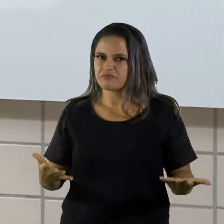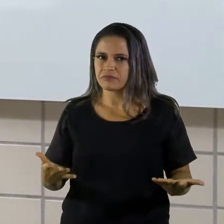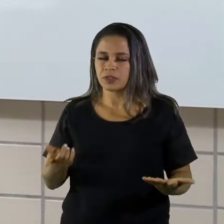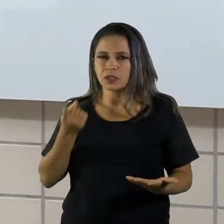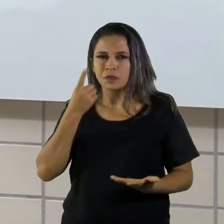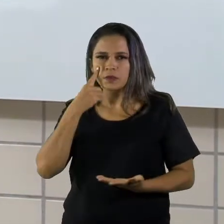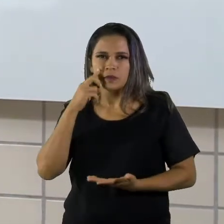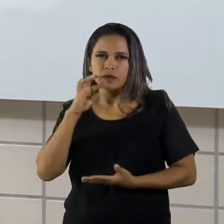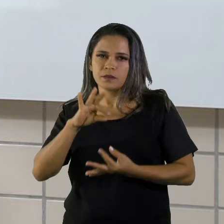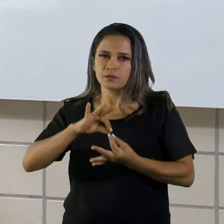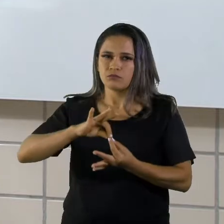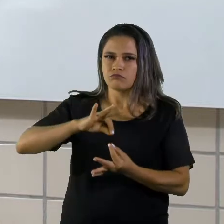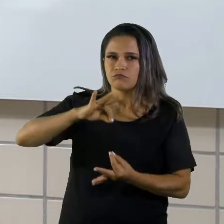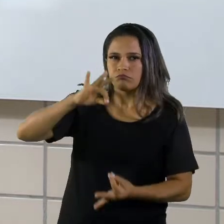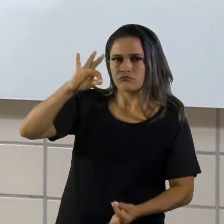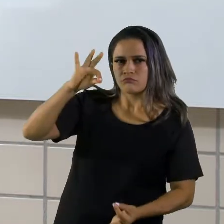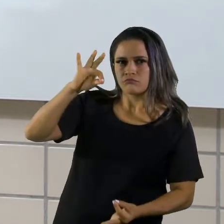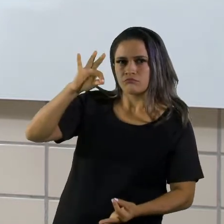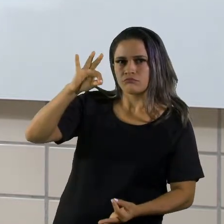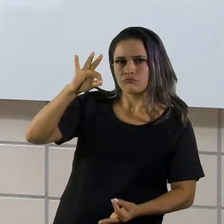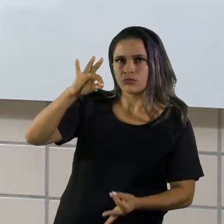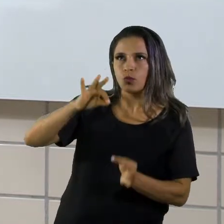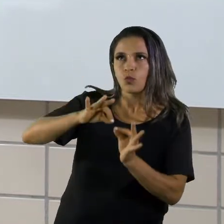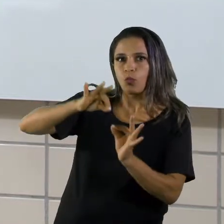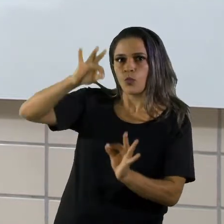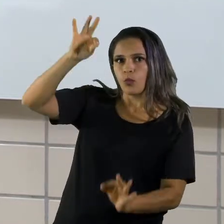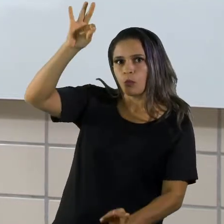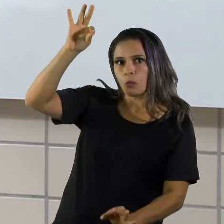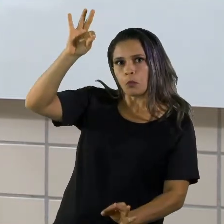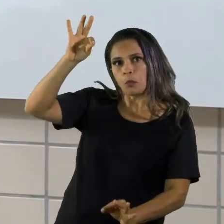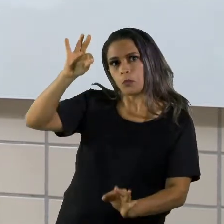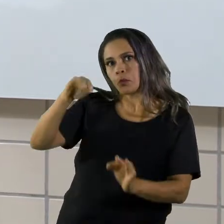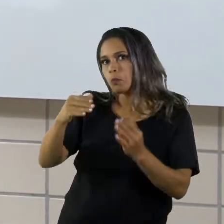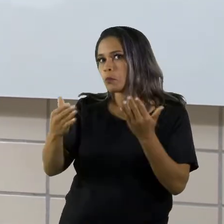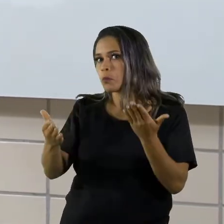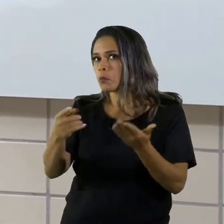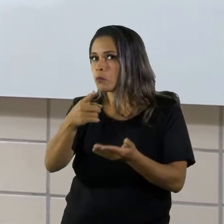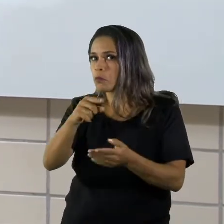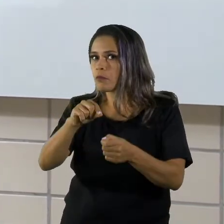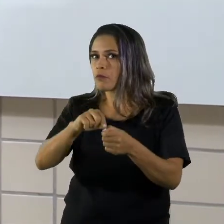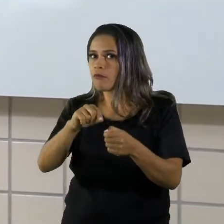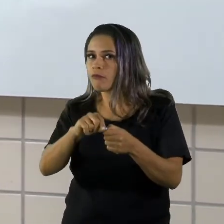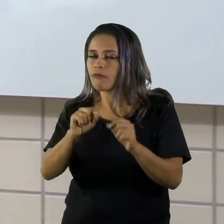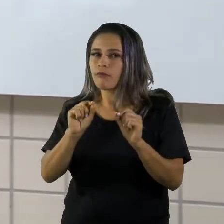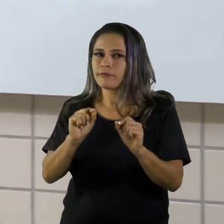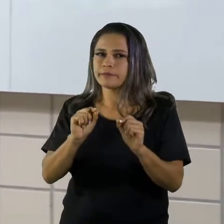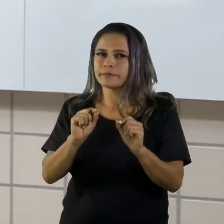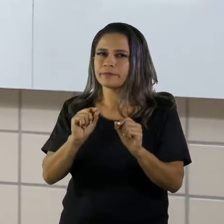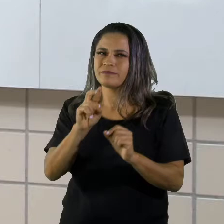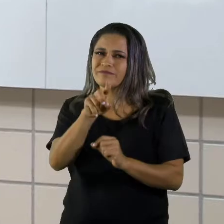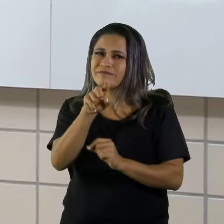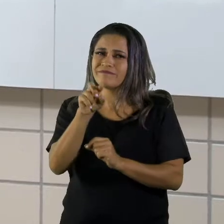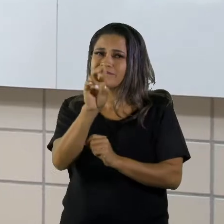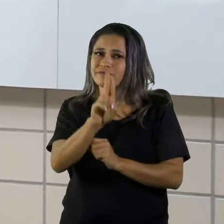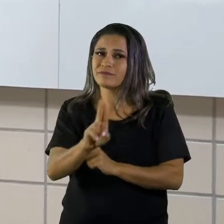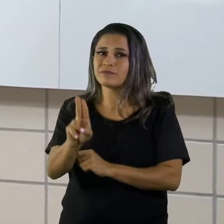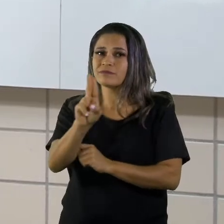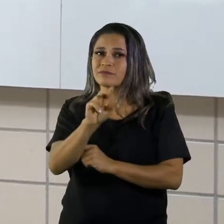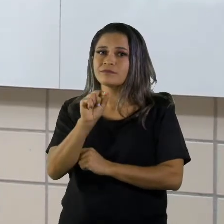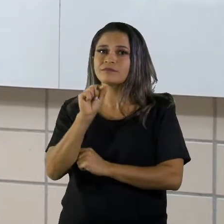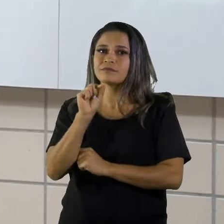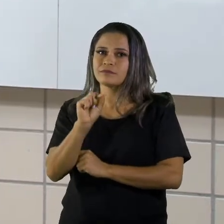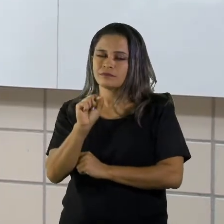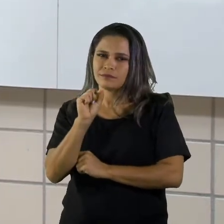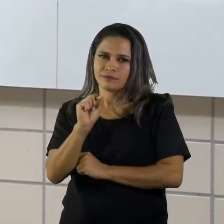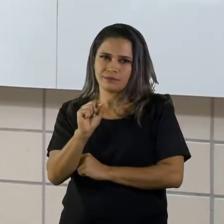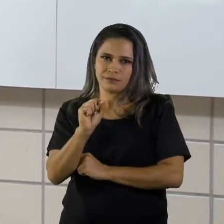o centímetro, o tamanho de alguma coisa? Precisou? O que você fez? Qual foi o instrumento que você utilizou?